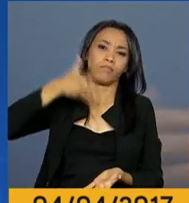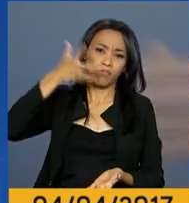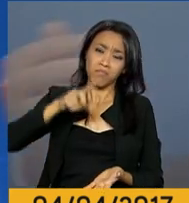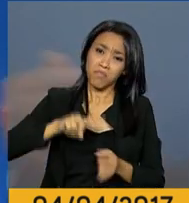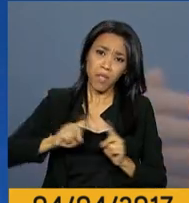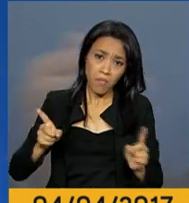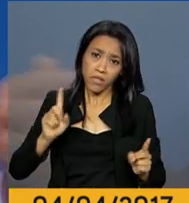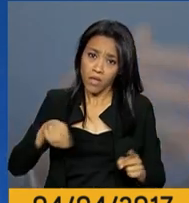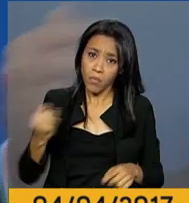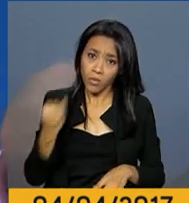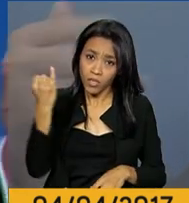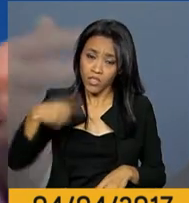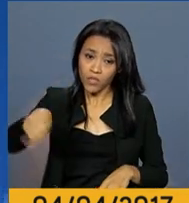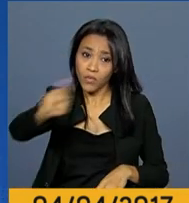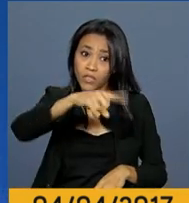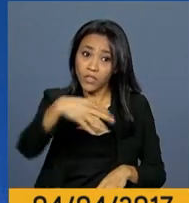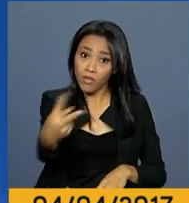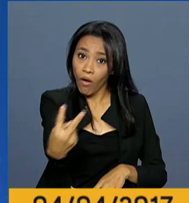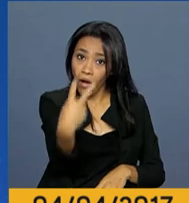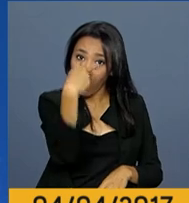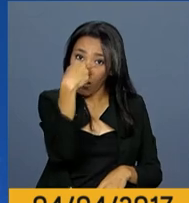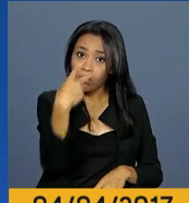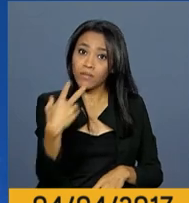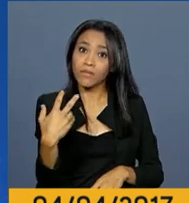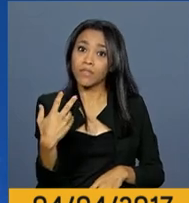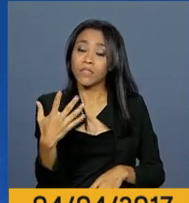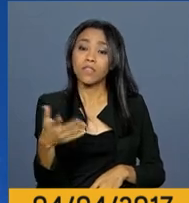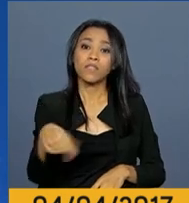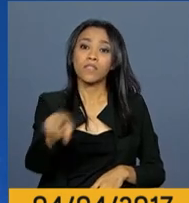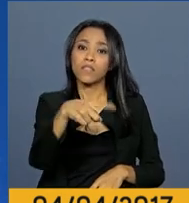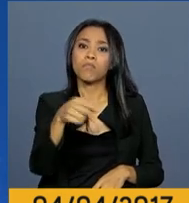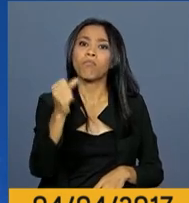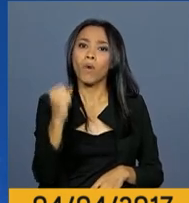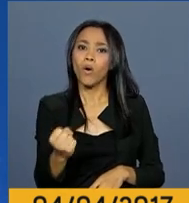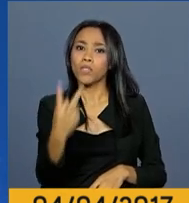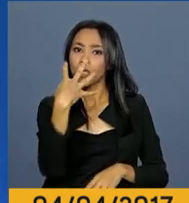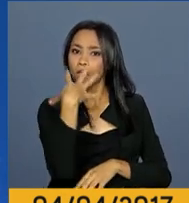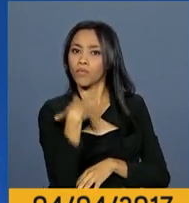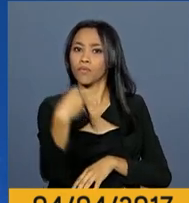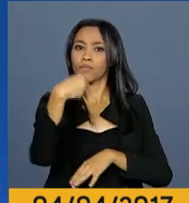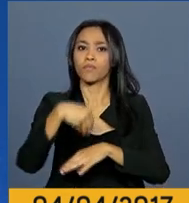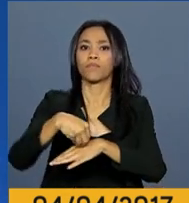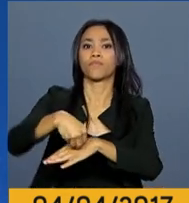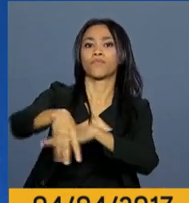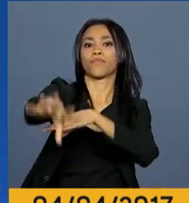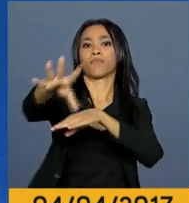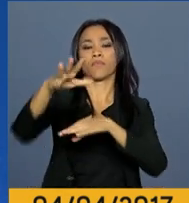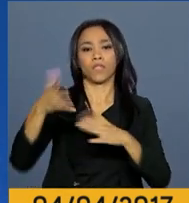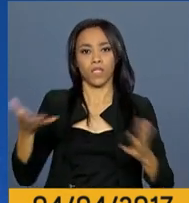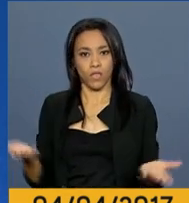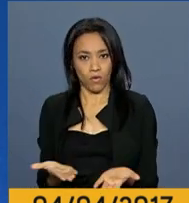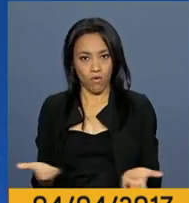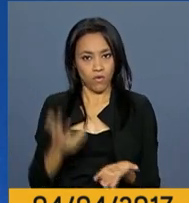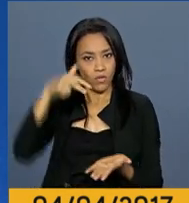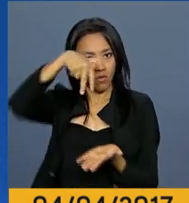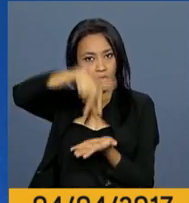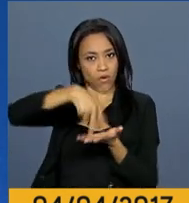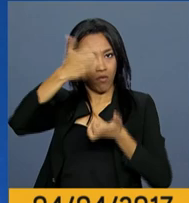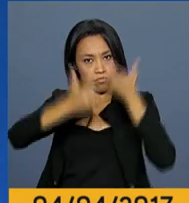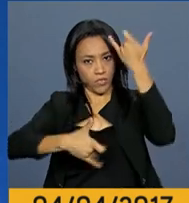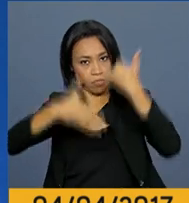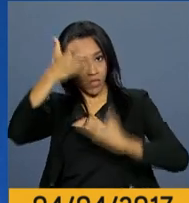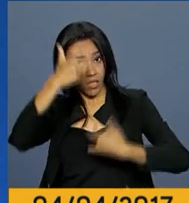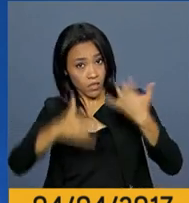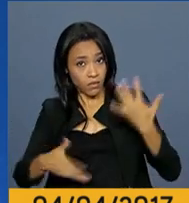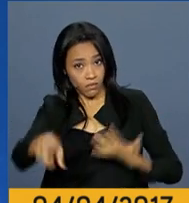é importante porque os senhores são ouvidos que podem repercutir com vozes aquilo que aqui ouviram, aquilo de